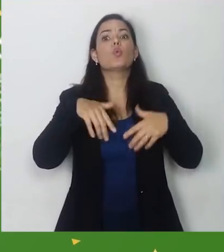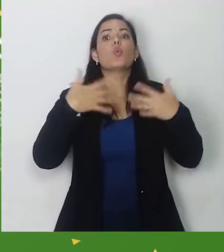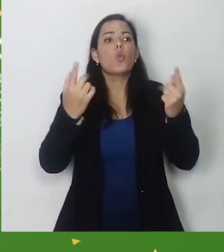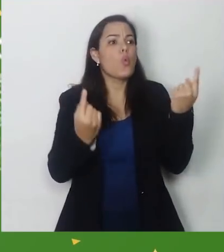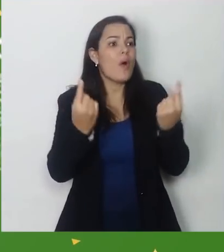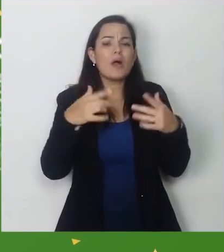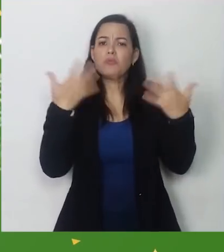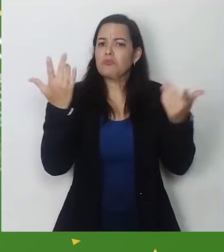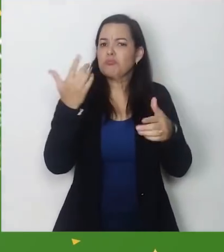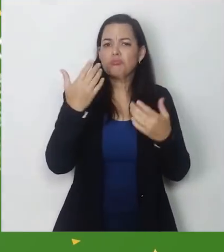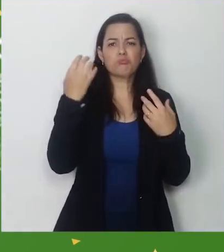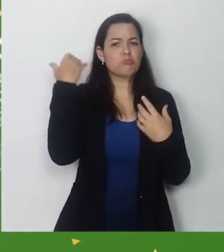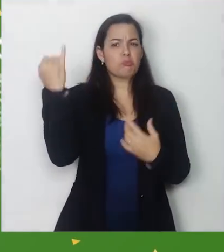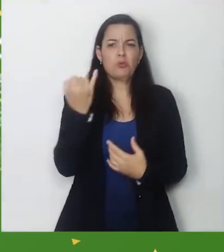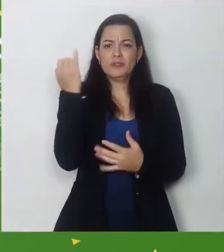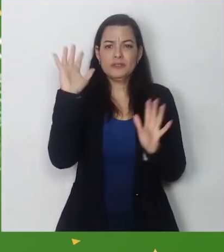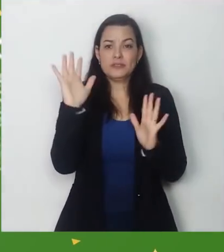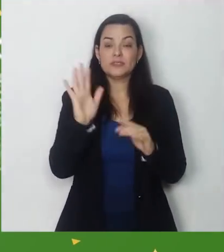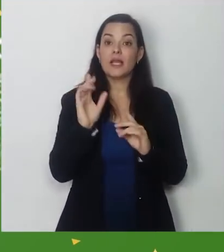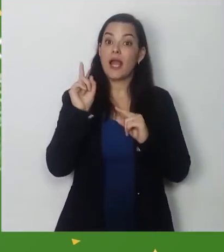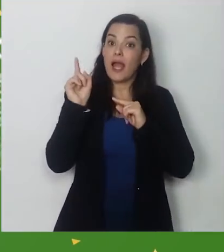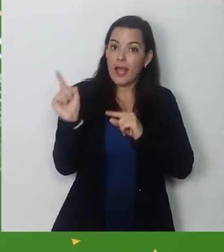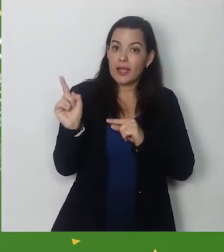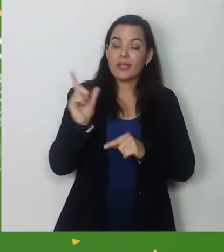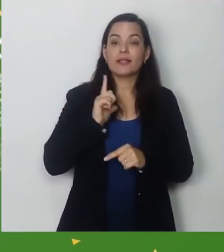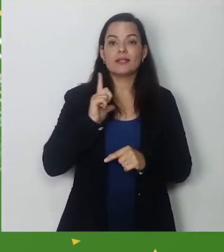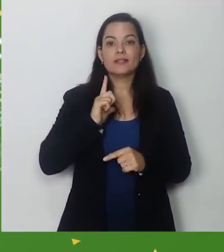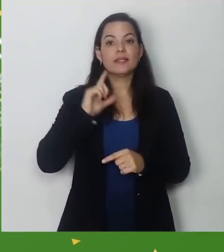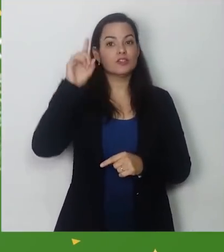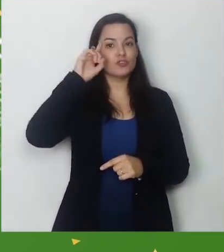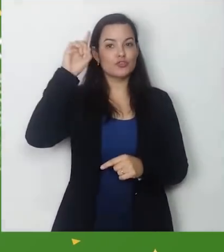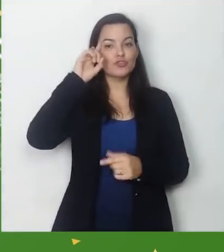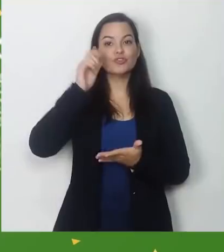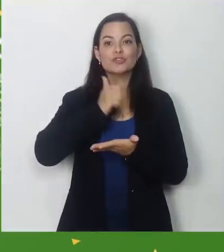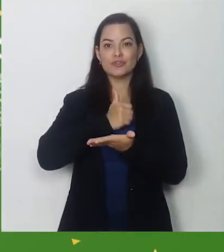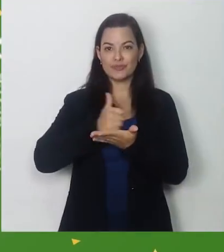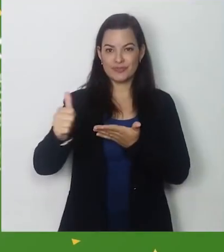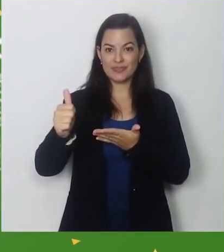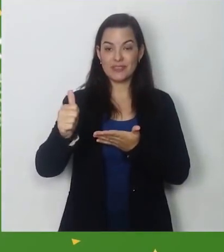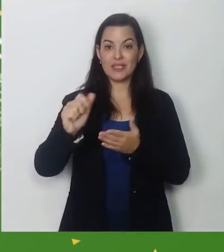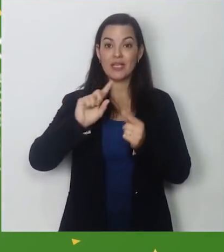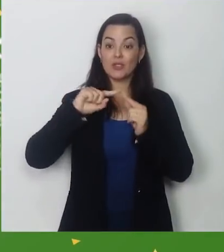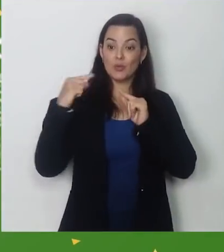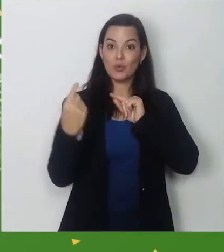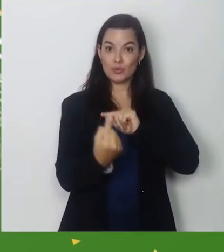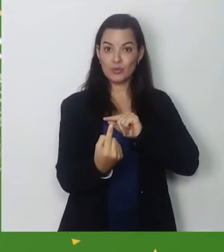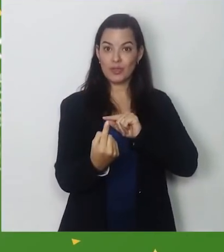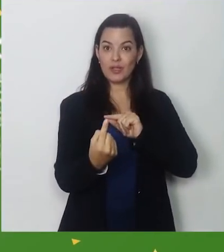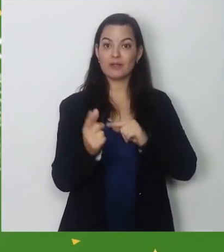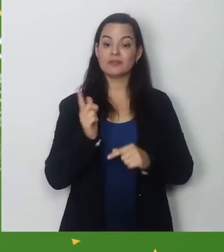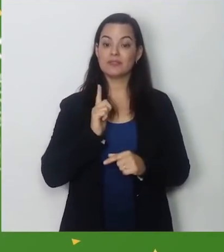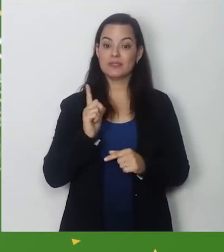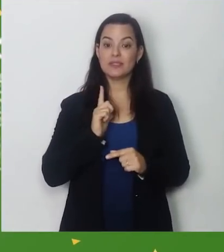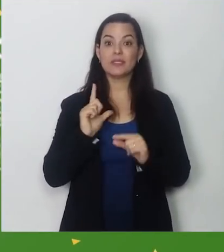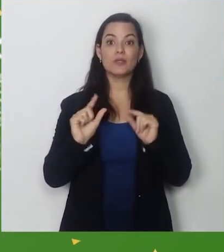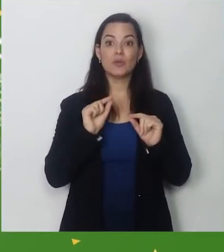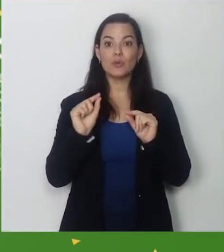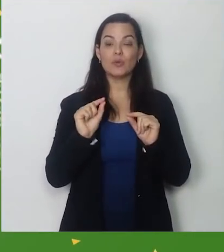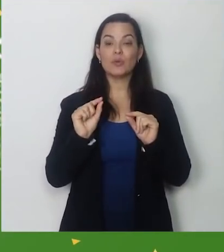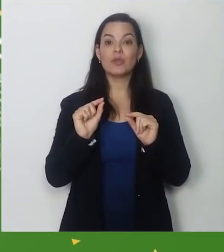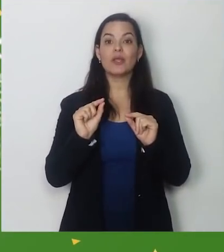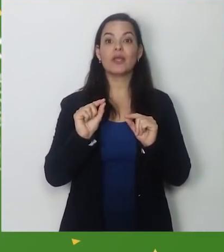informações. Aqui nós temos o prazo de validade. Aqui do outro lado, nós temos, por exemplo, a